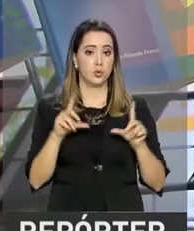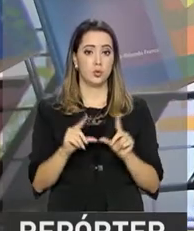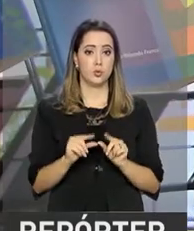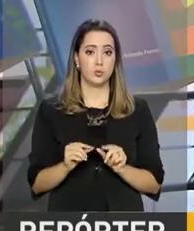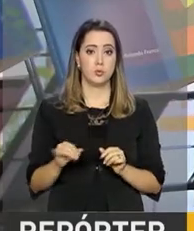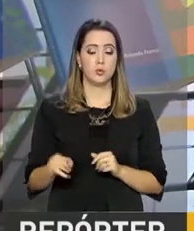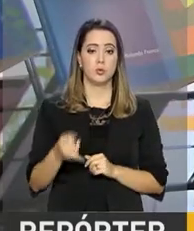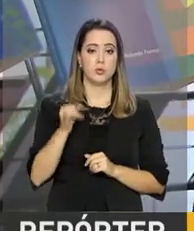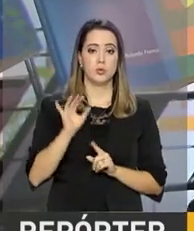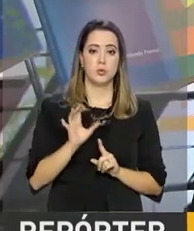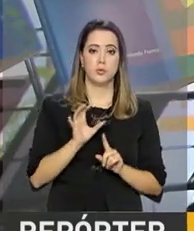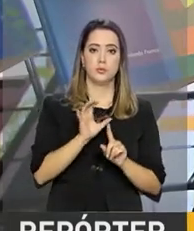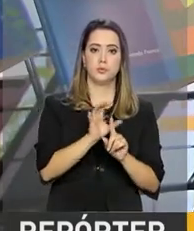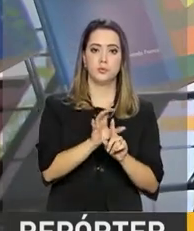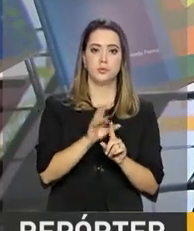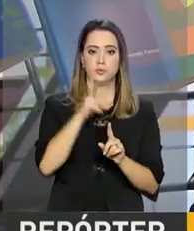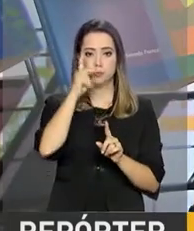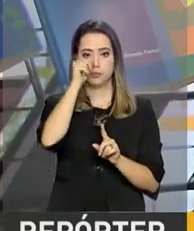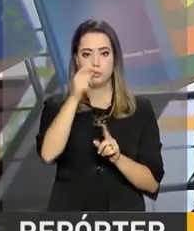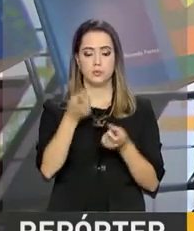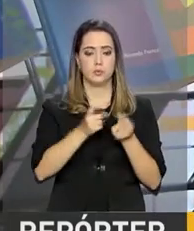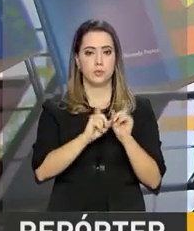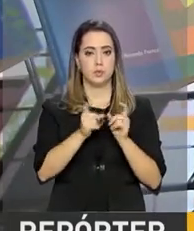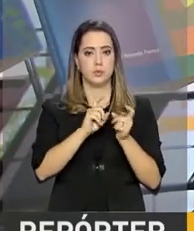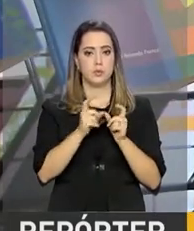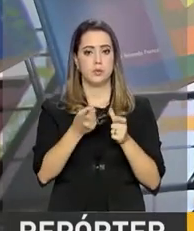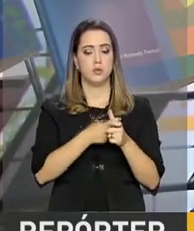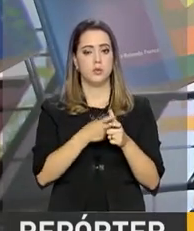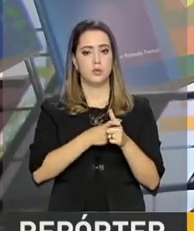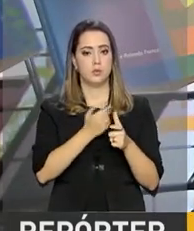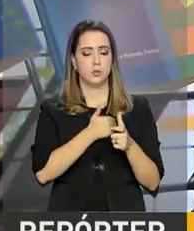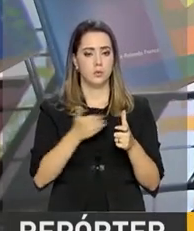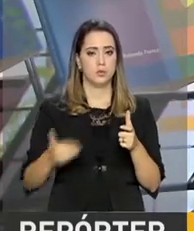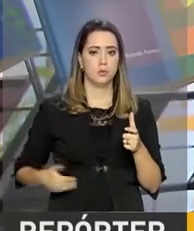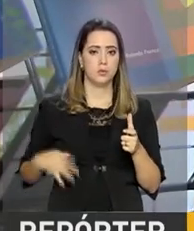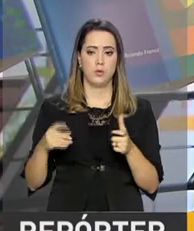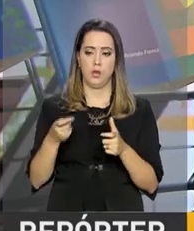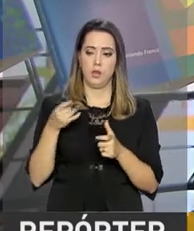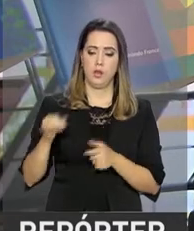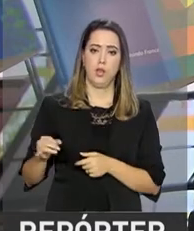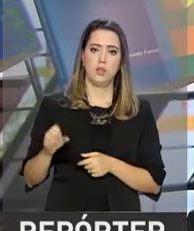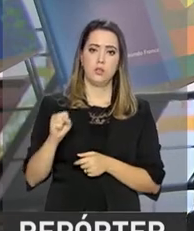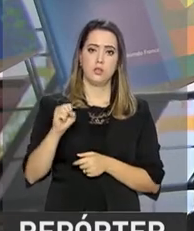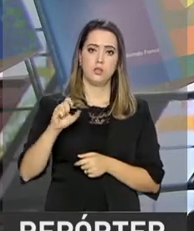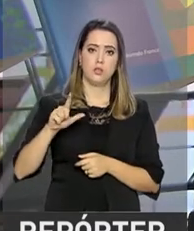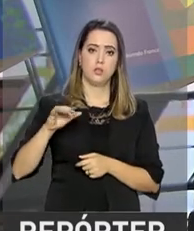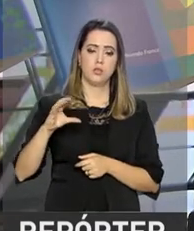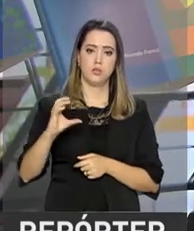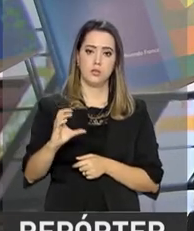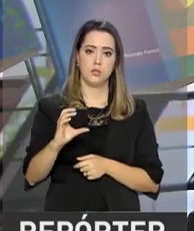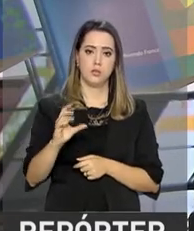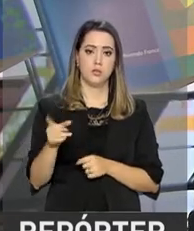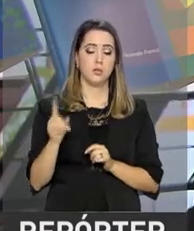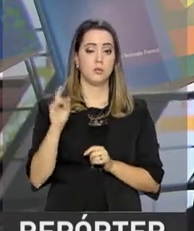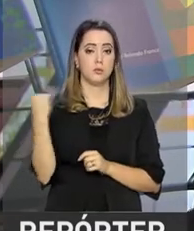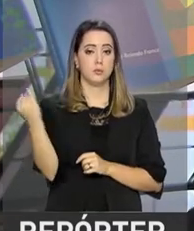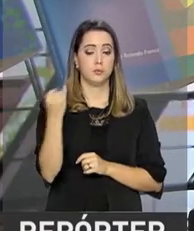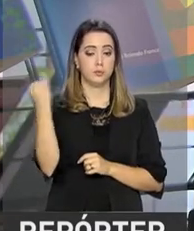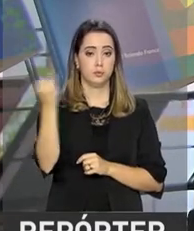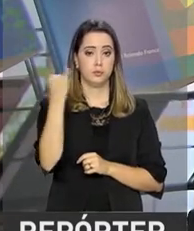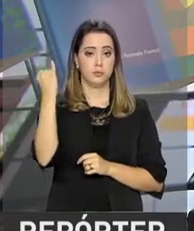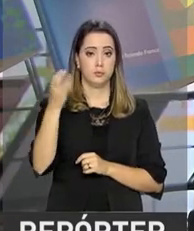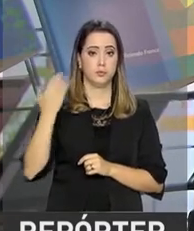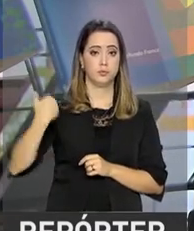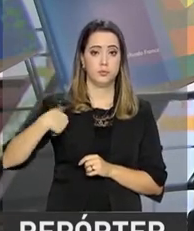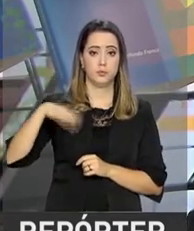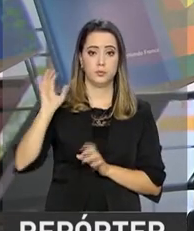impacto forte na na gestão da dívida pública que a taxa selic que é a taxa de referência da